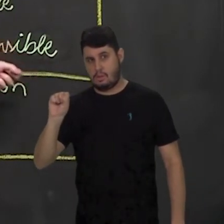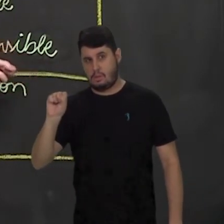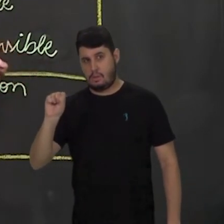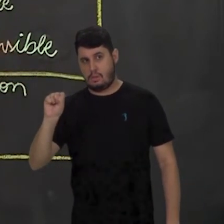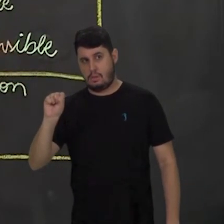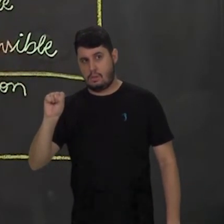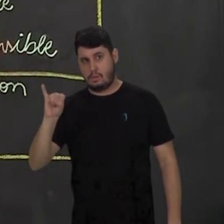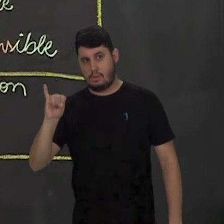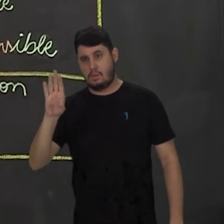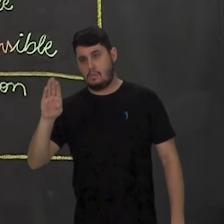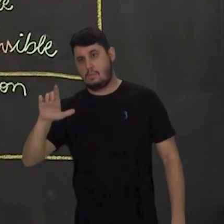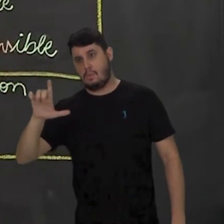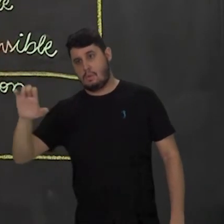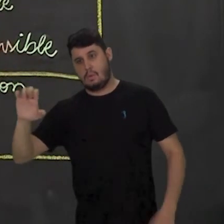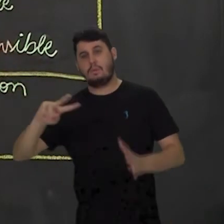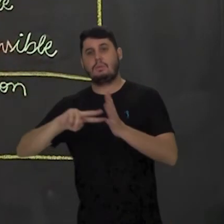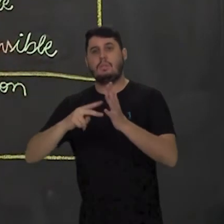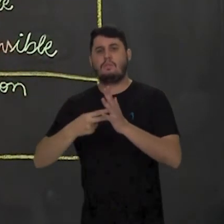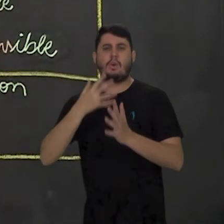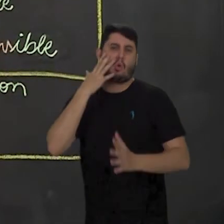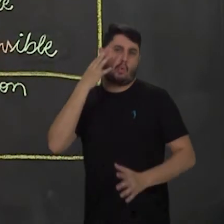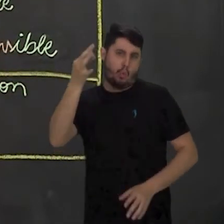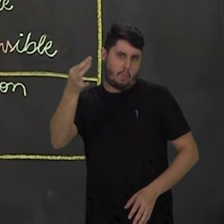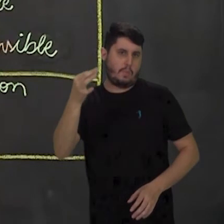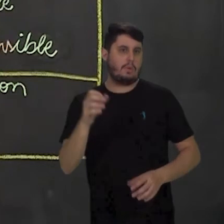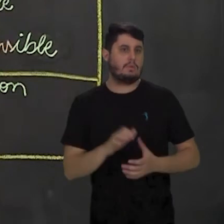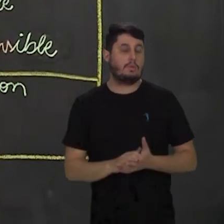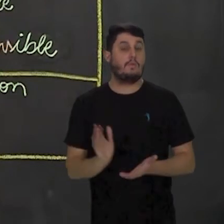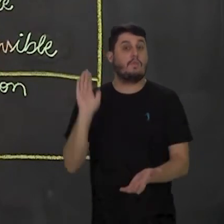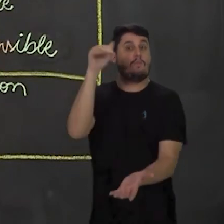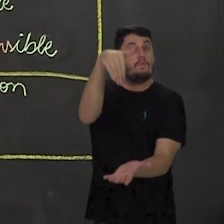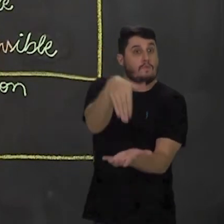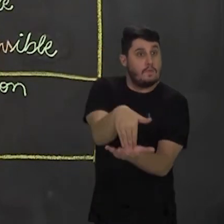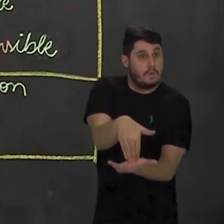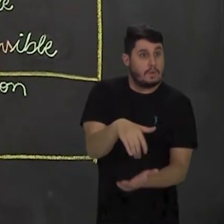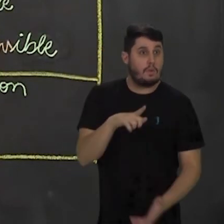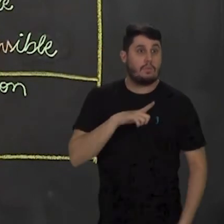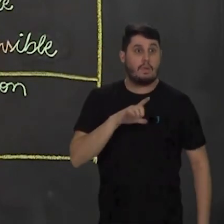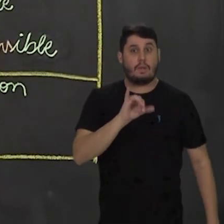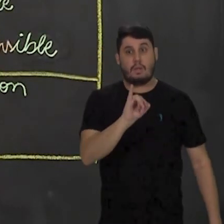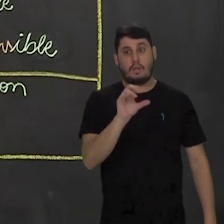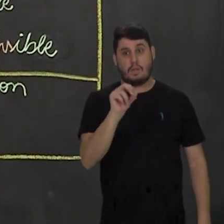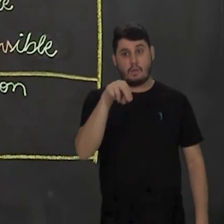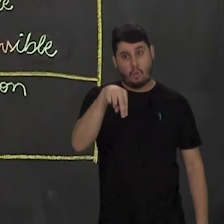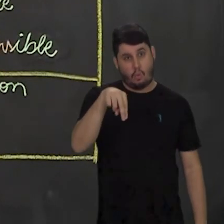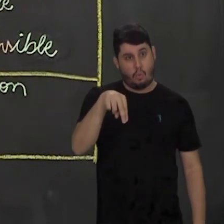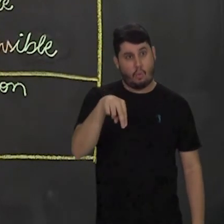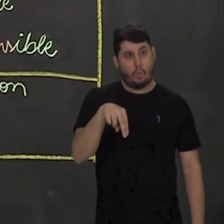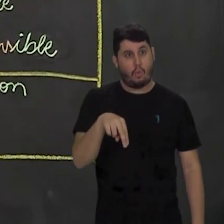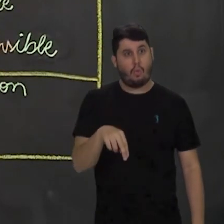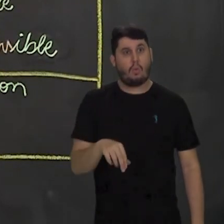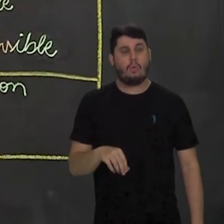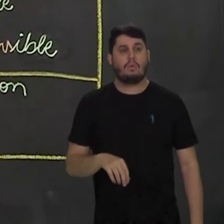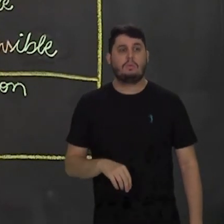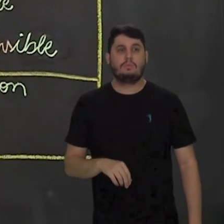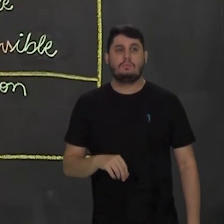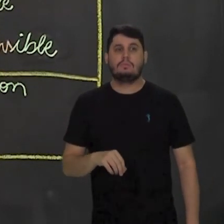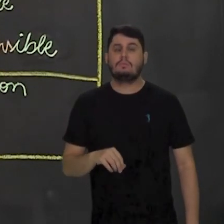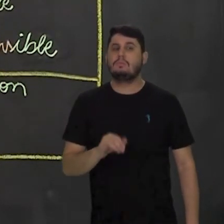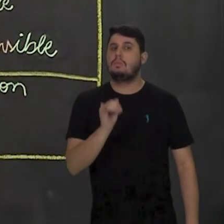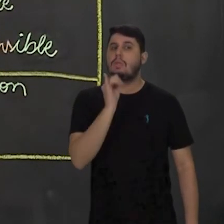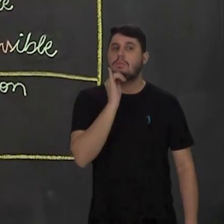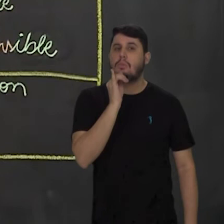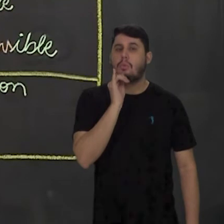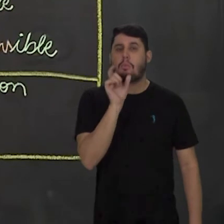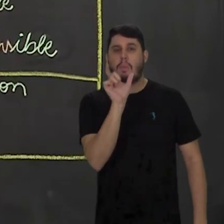comprehensible. Ok? Por fim, temos o ian. Esse é o on. Por